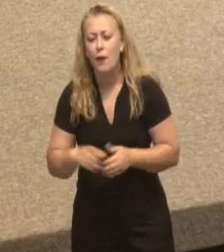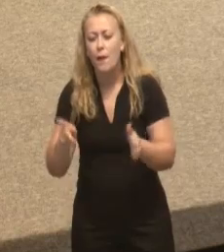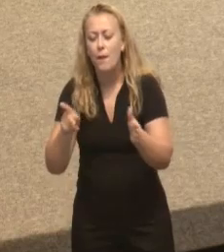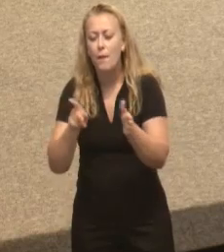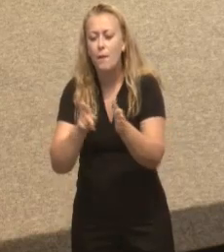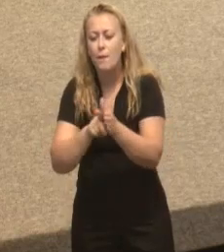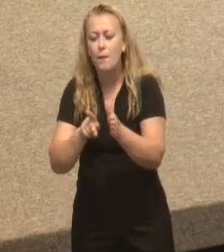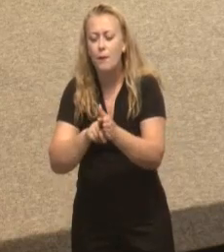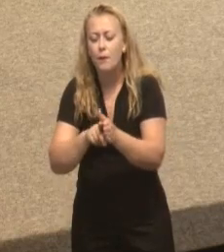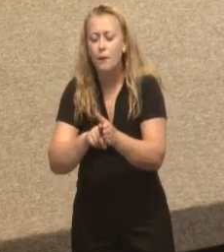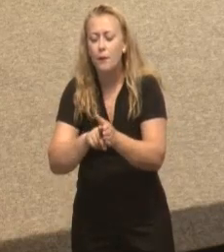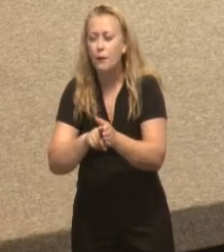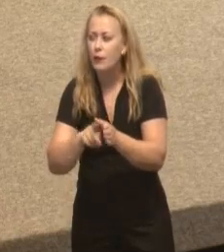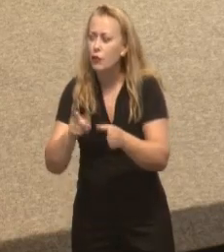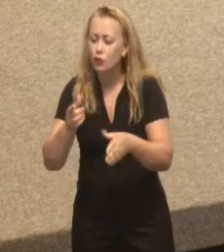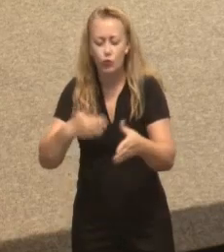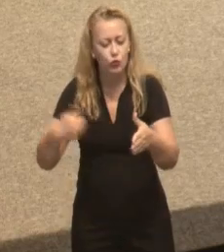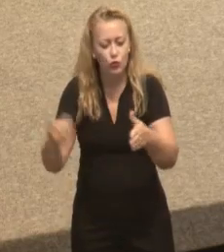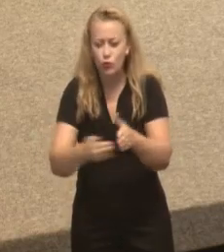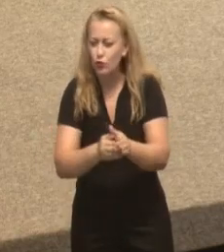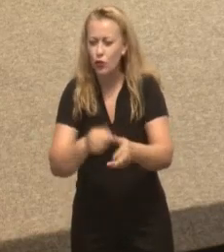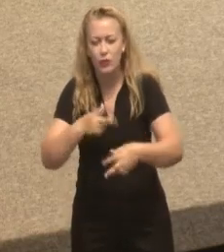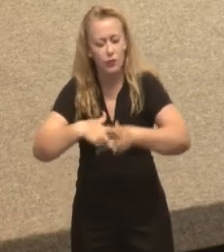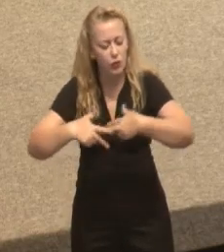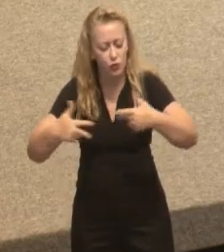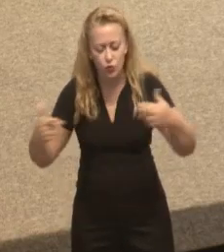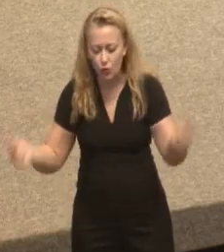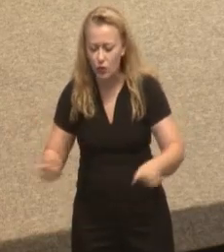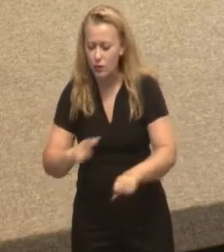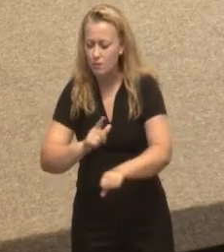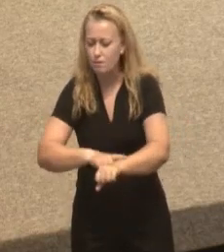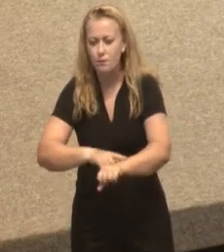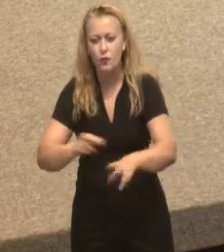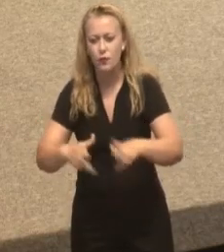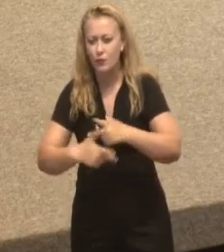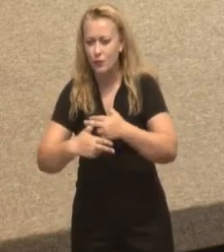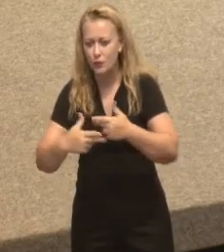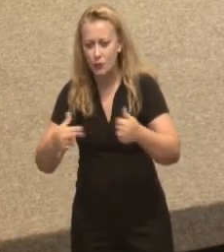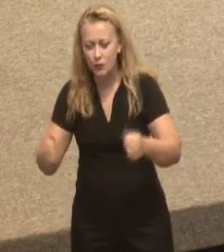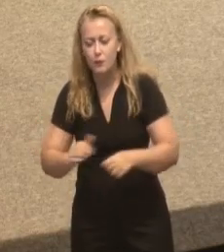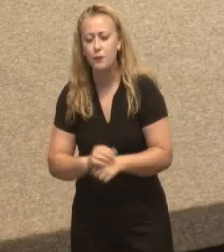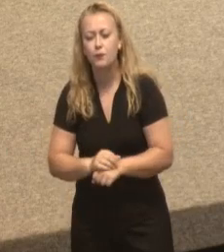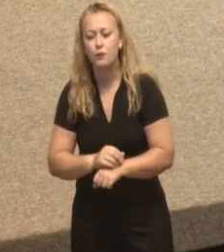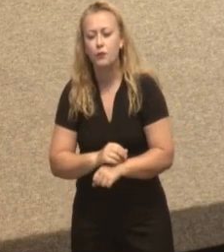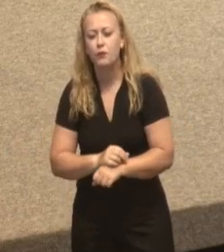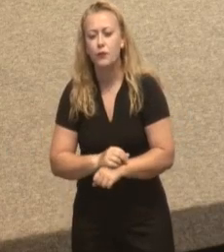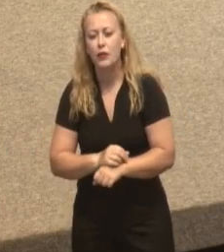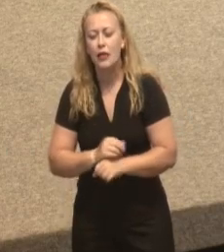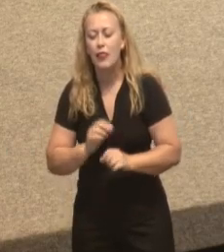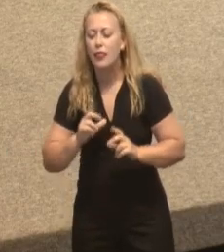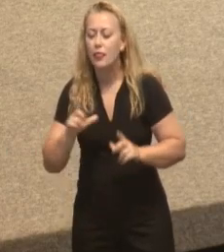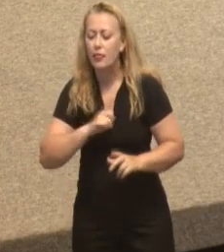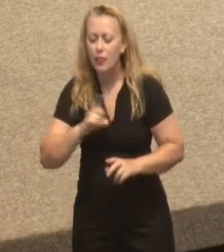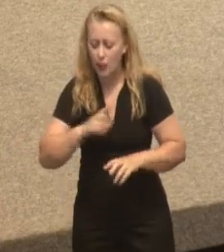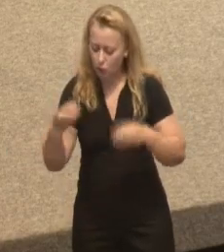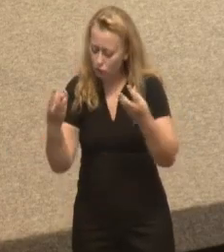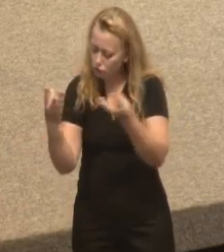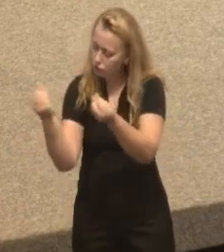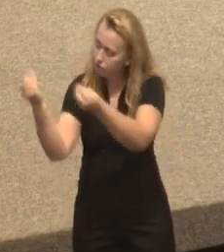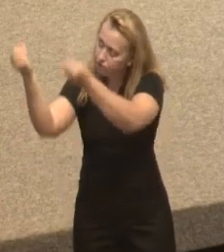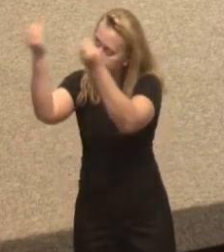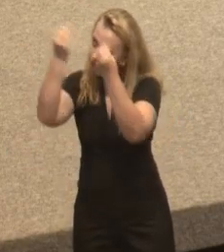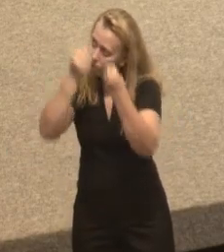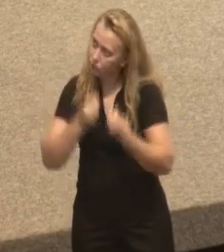em todas as coisas, em todo o tempo, tendo tudo o que é necessário,